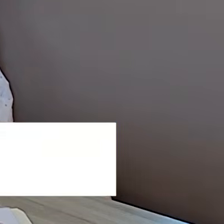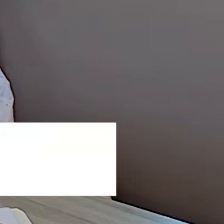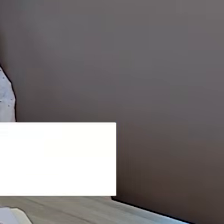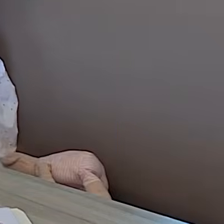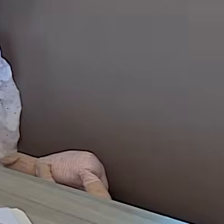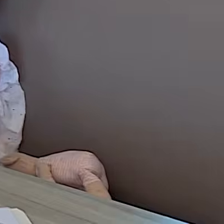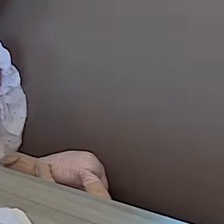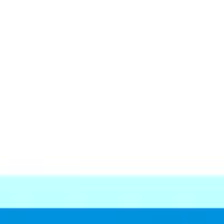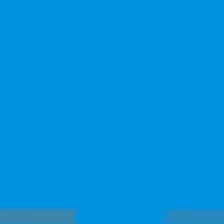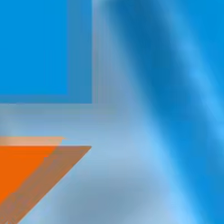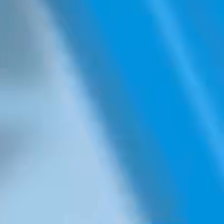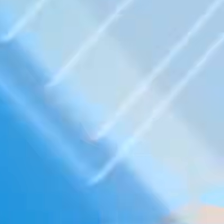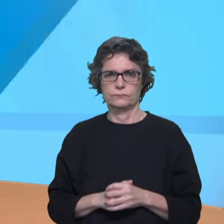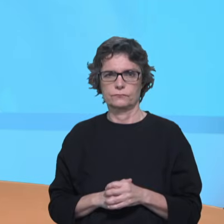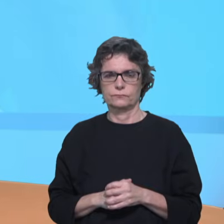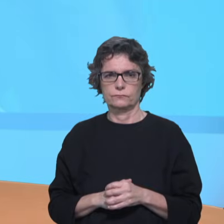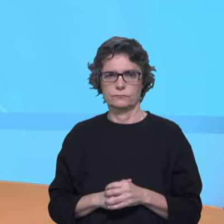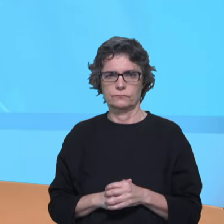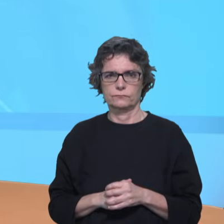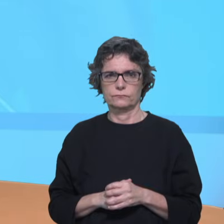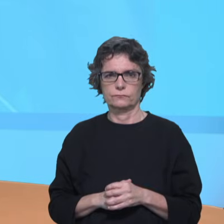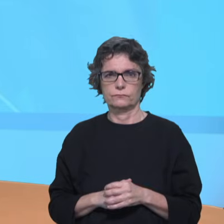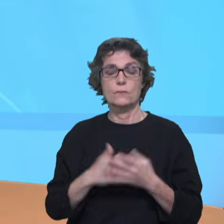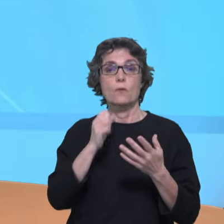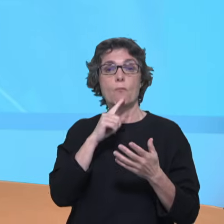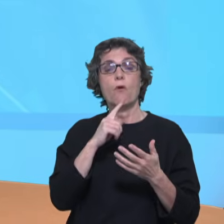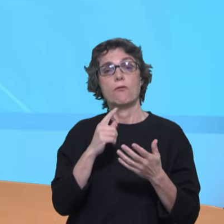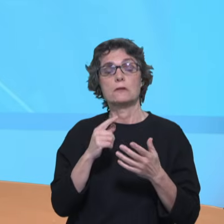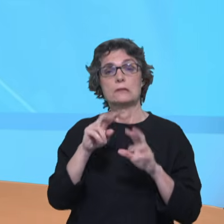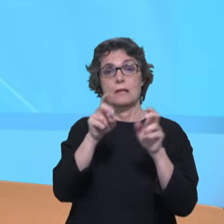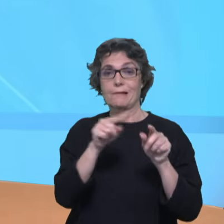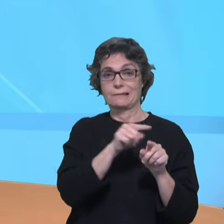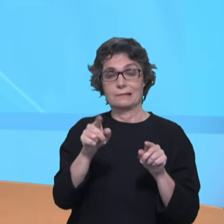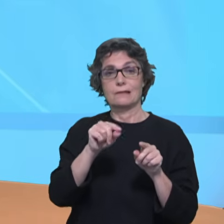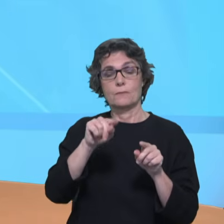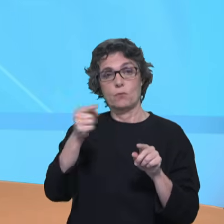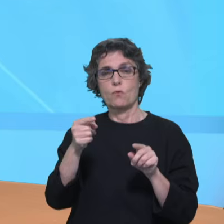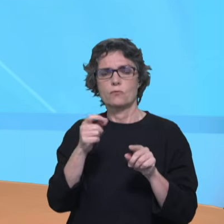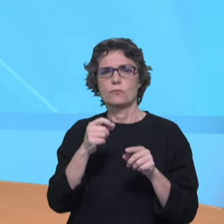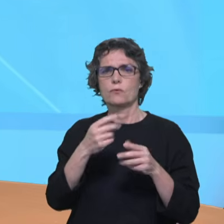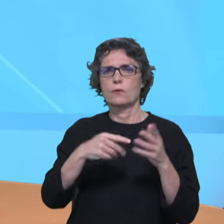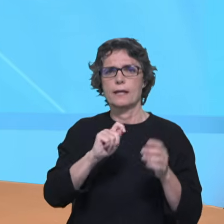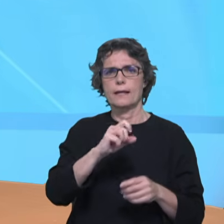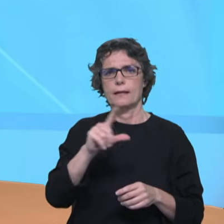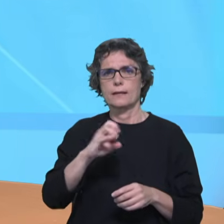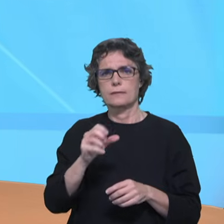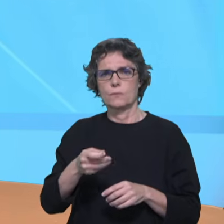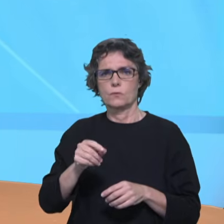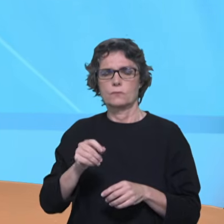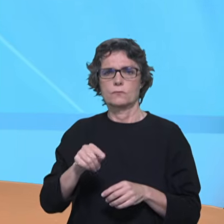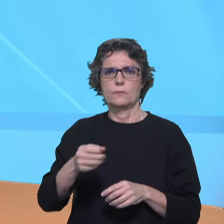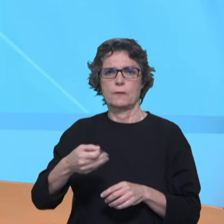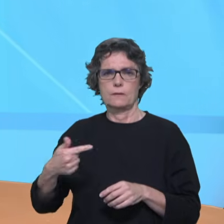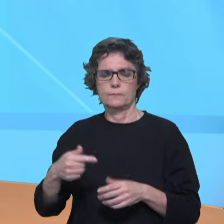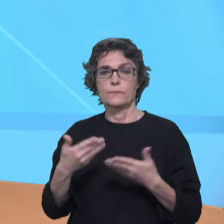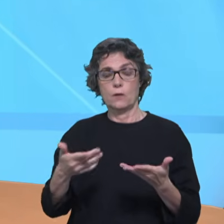sociais da Agência Eclésia. Acompanhe estes e outros temas em eclésia.pt. Falamos agora com